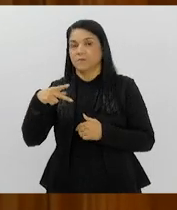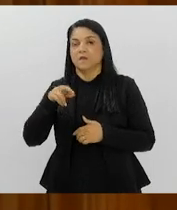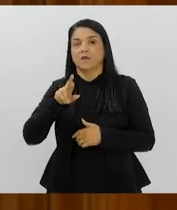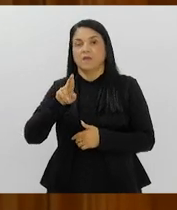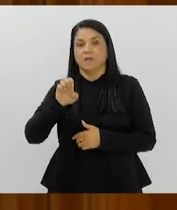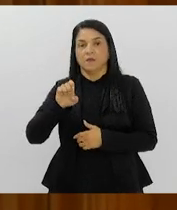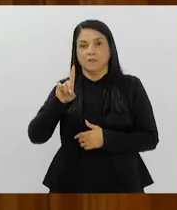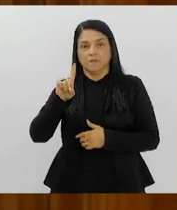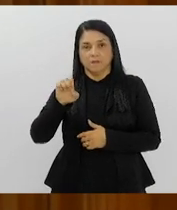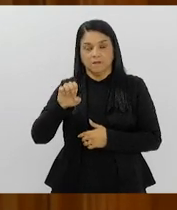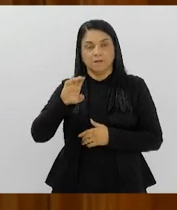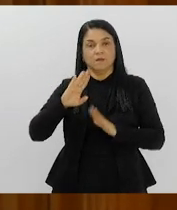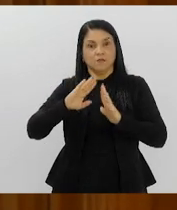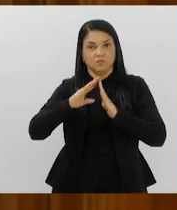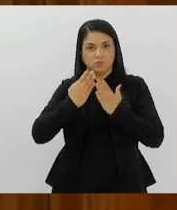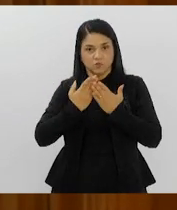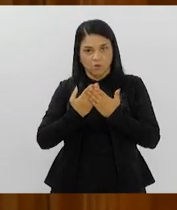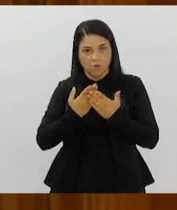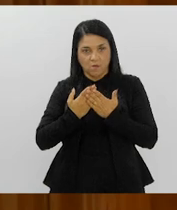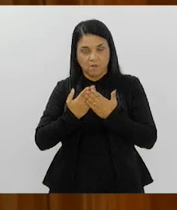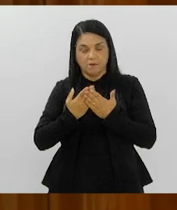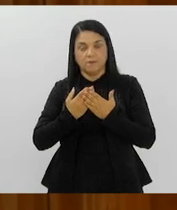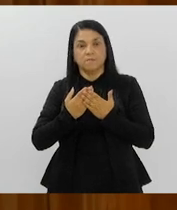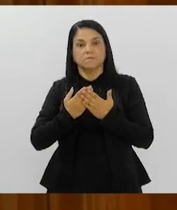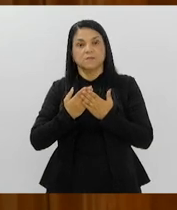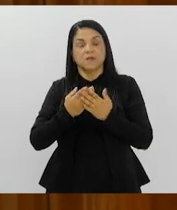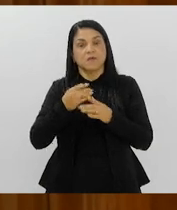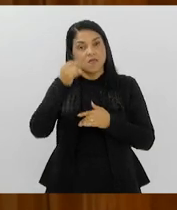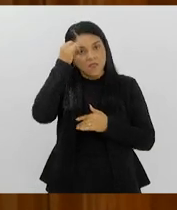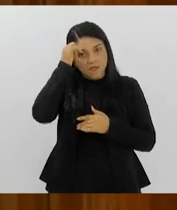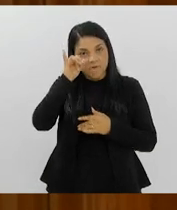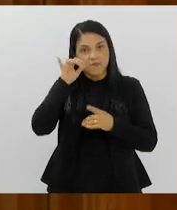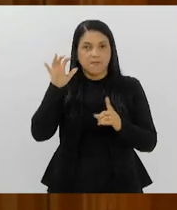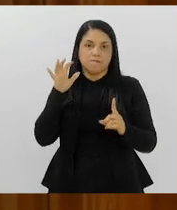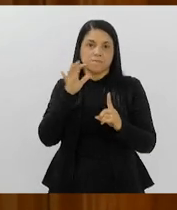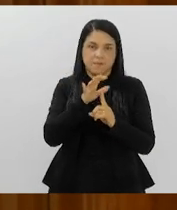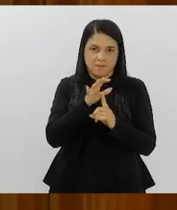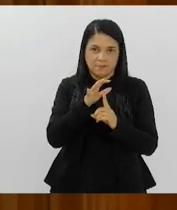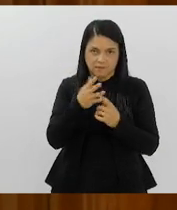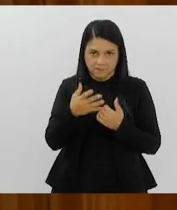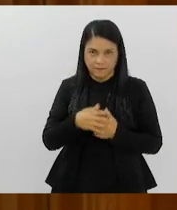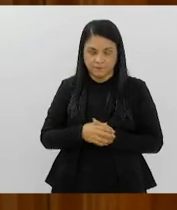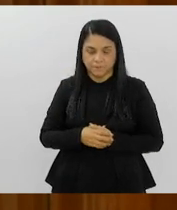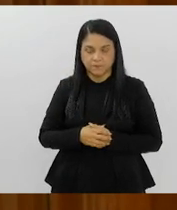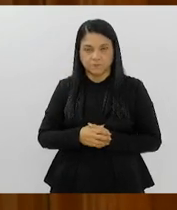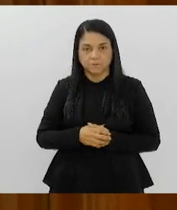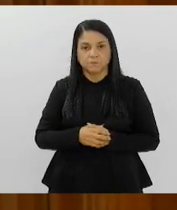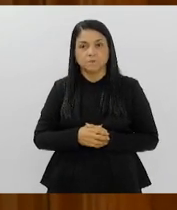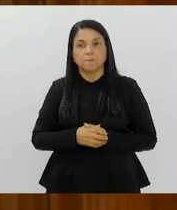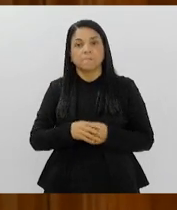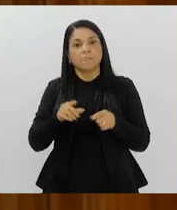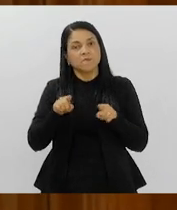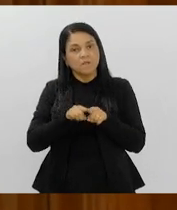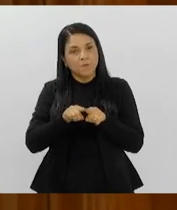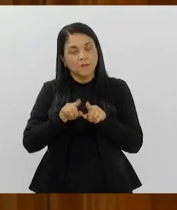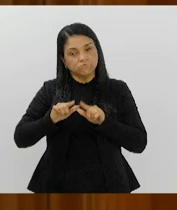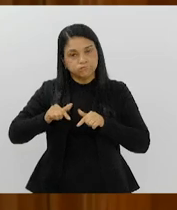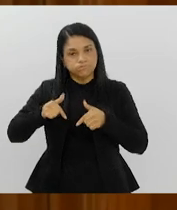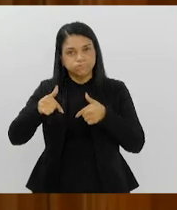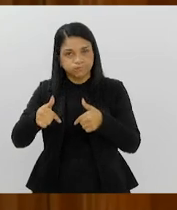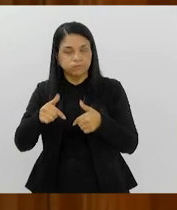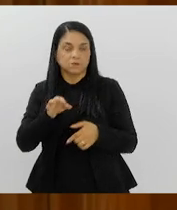mais rápido possível essa ameaça. Tá? Mas, além da questão reativa da Polícia